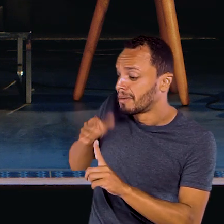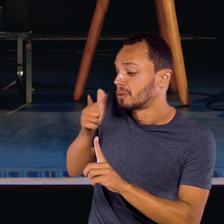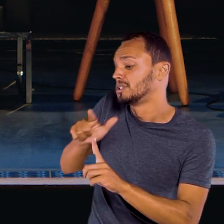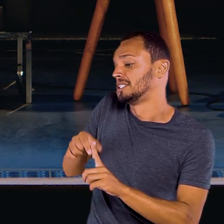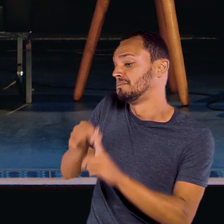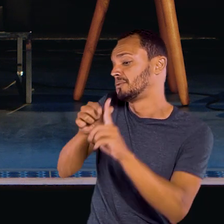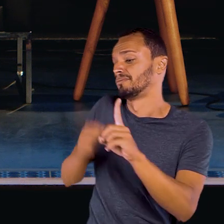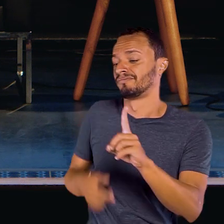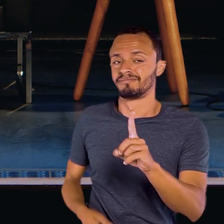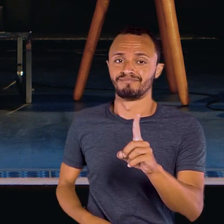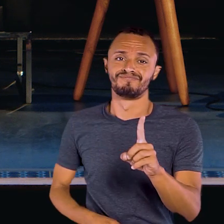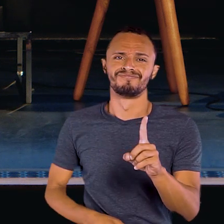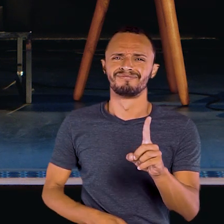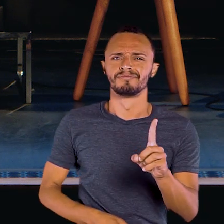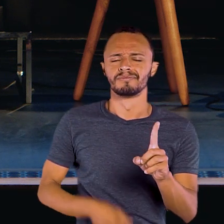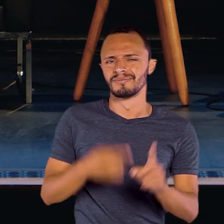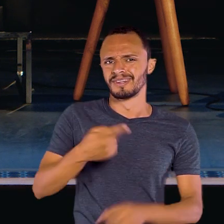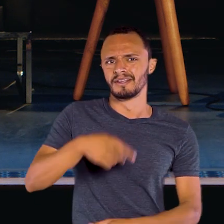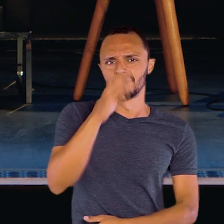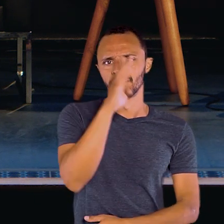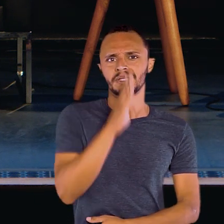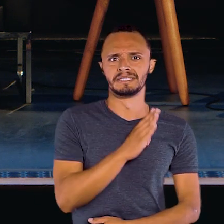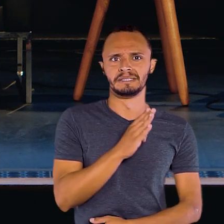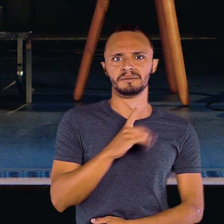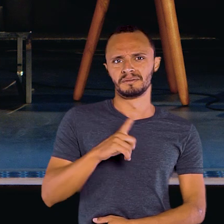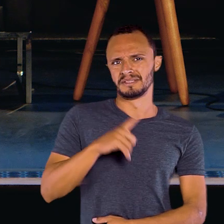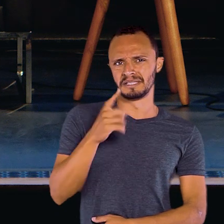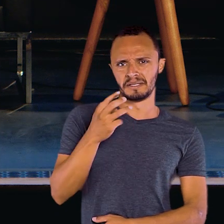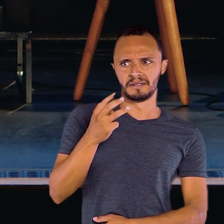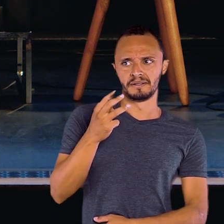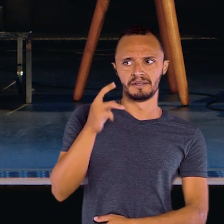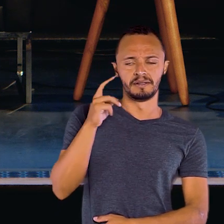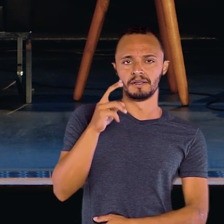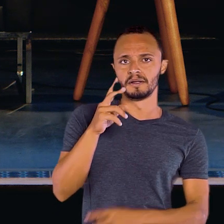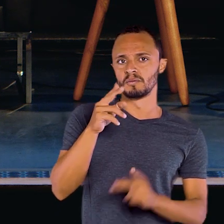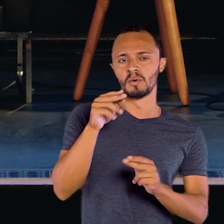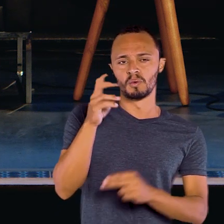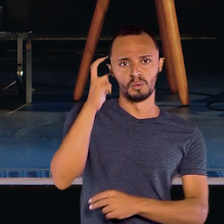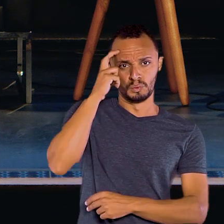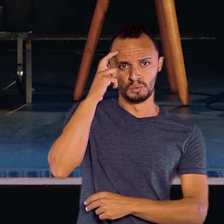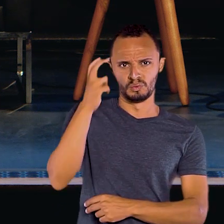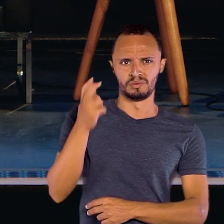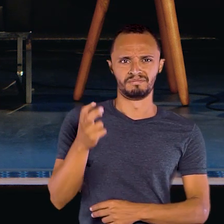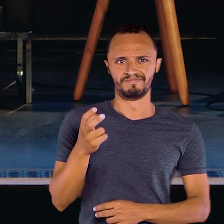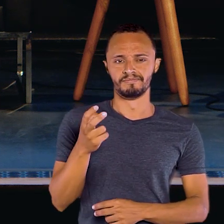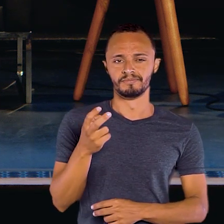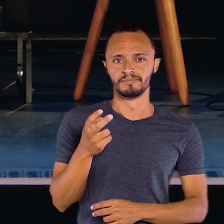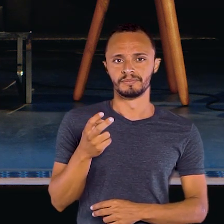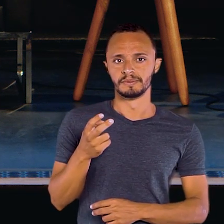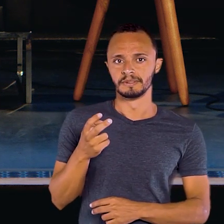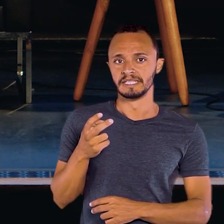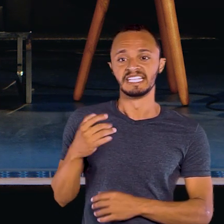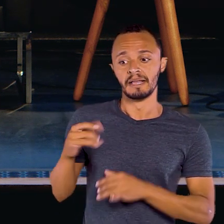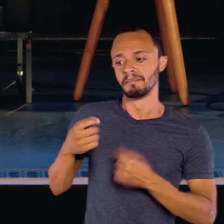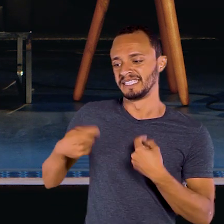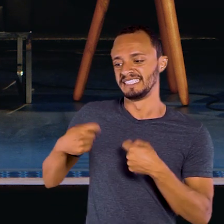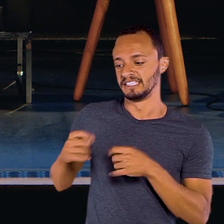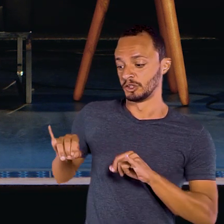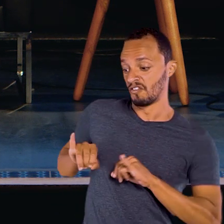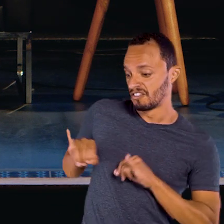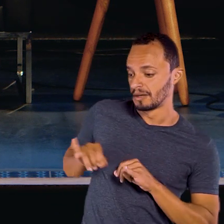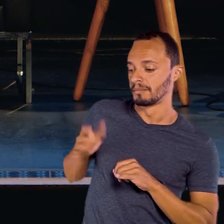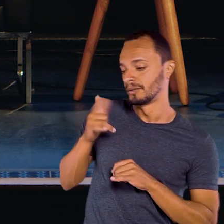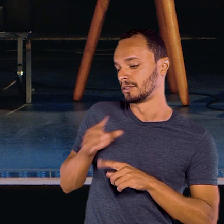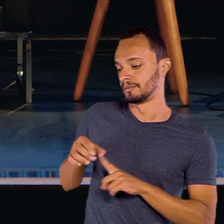da criança, né? A questão da criança eu fico imaginando, né, o que deve ser para uma criança ter que